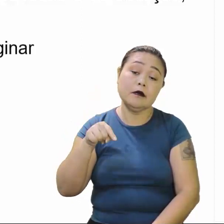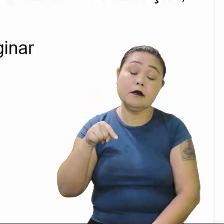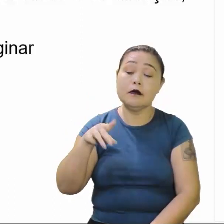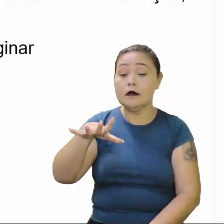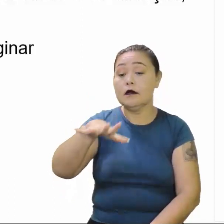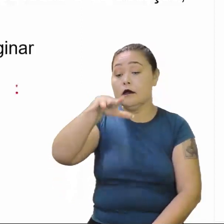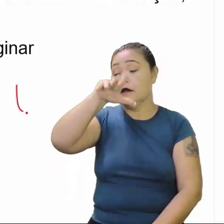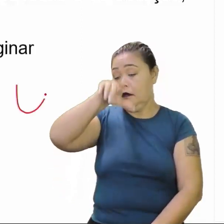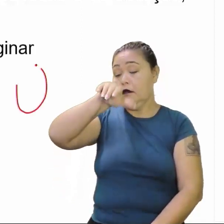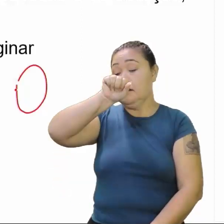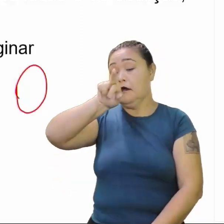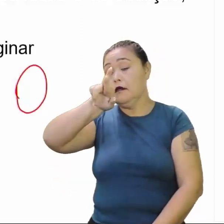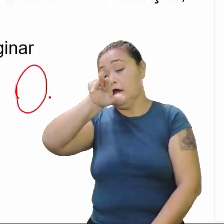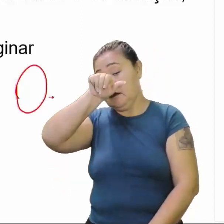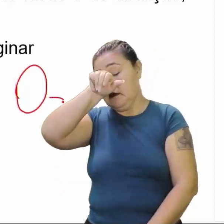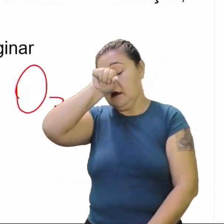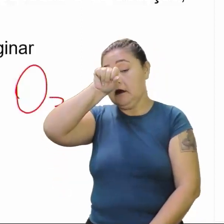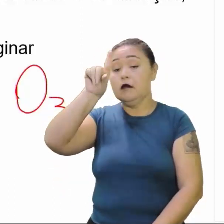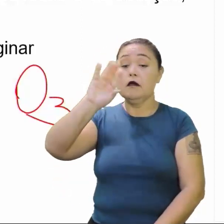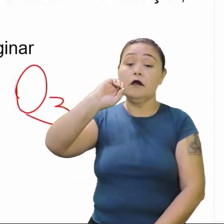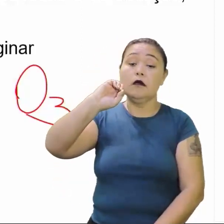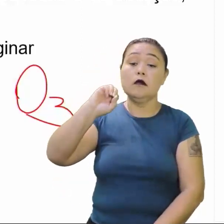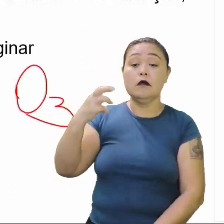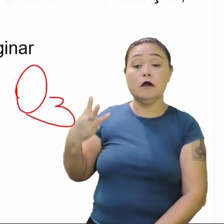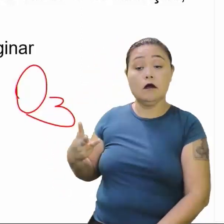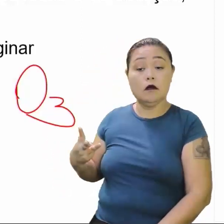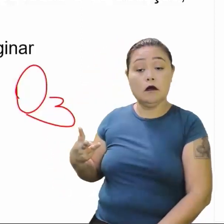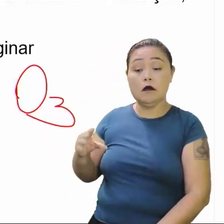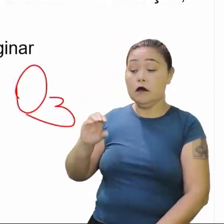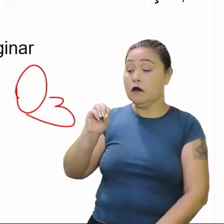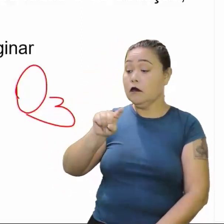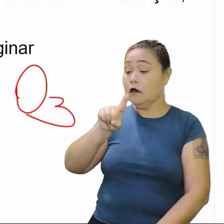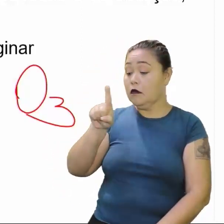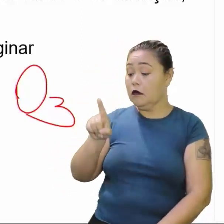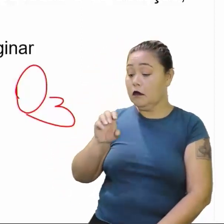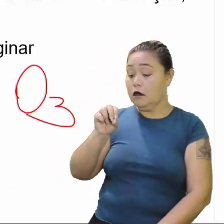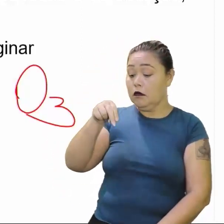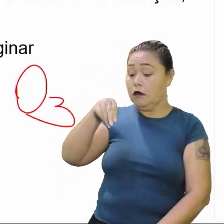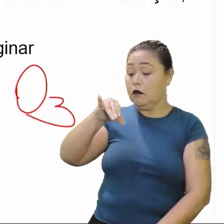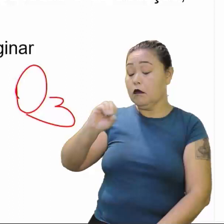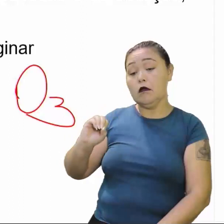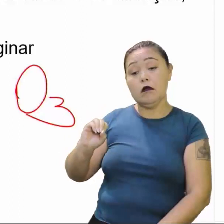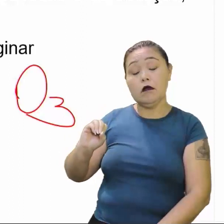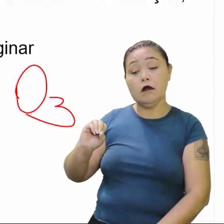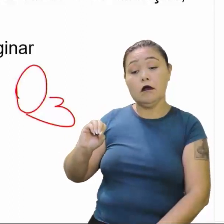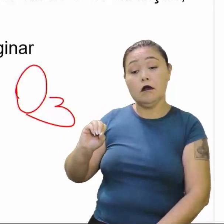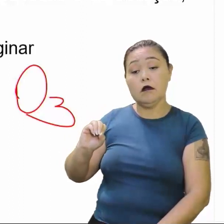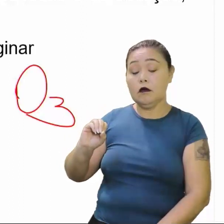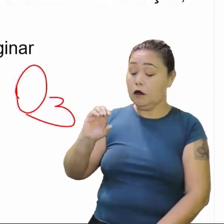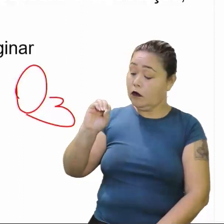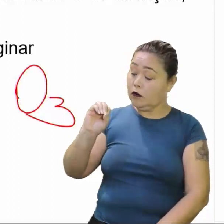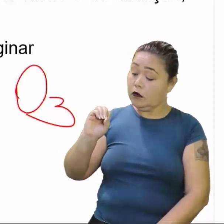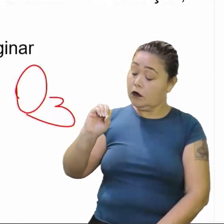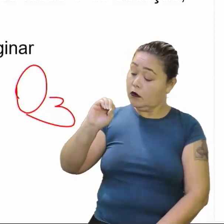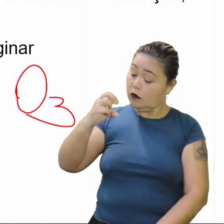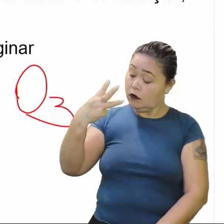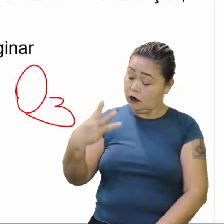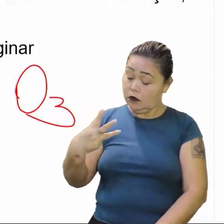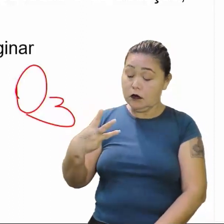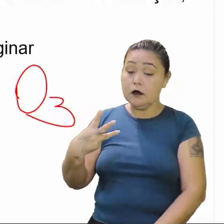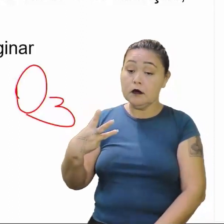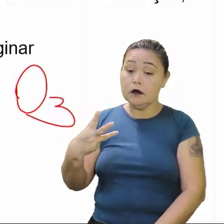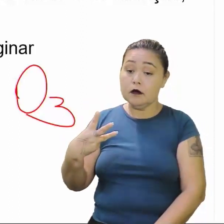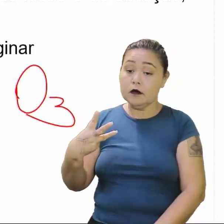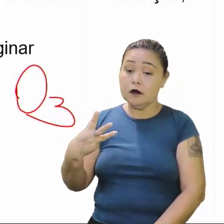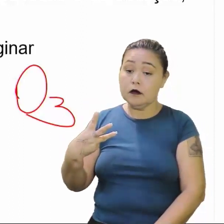respiramos. Mas nós temos também o ozônio. Nós temos o O3. Quanto